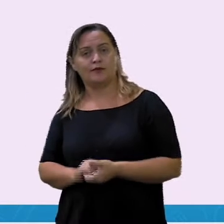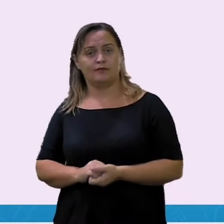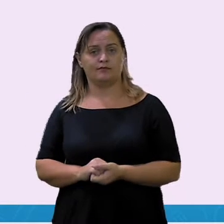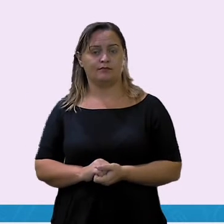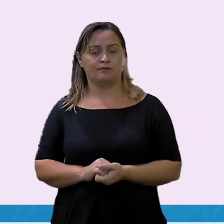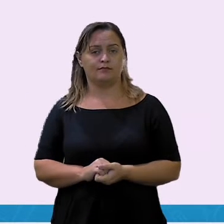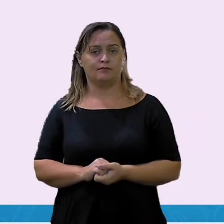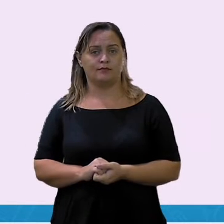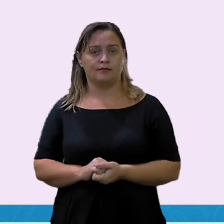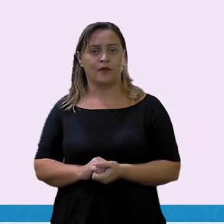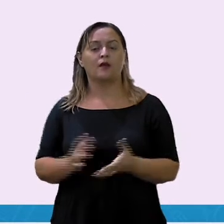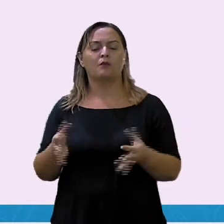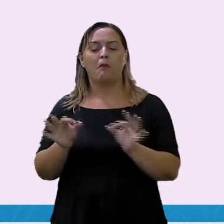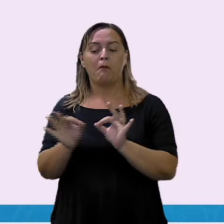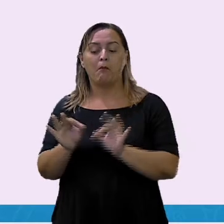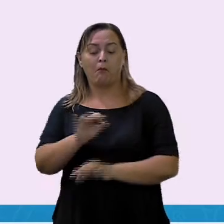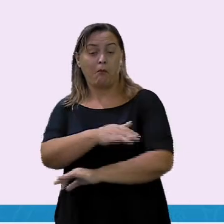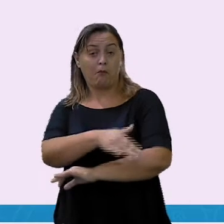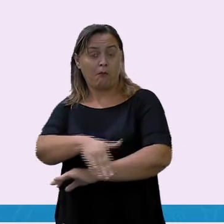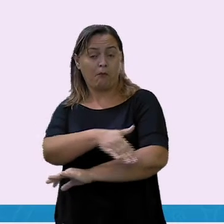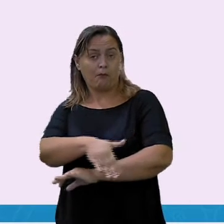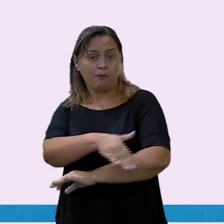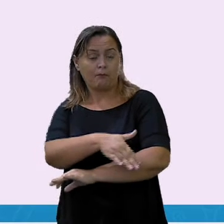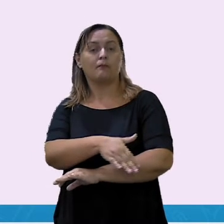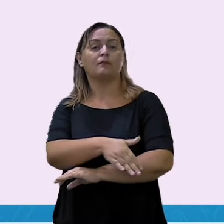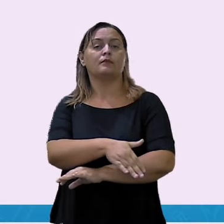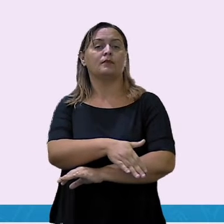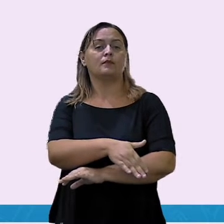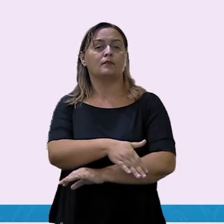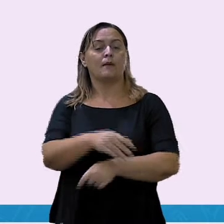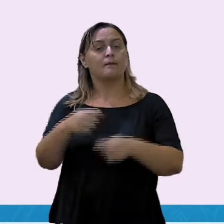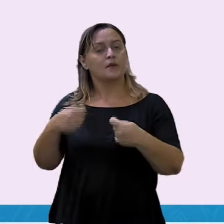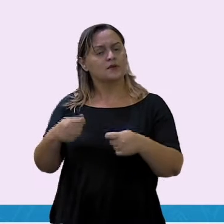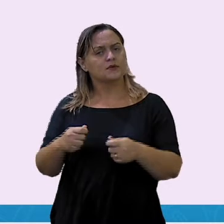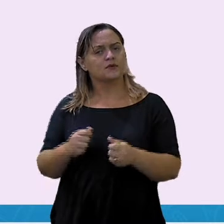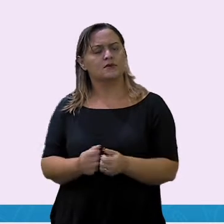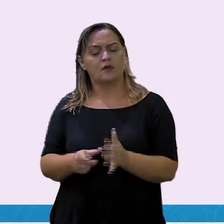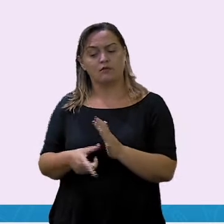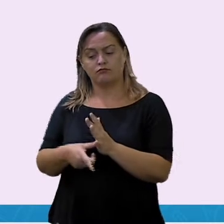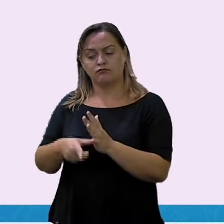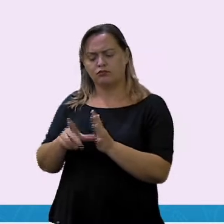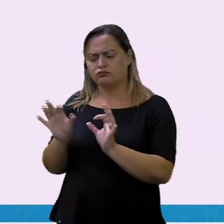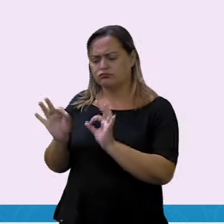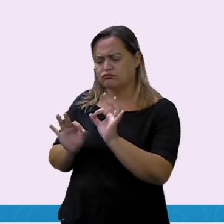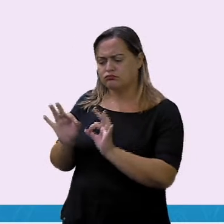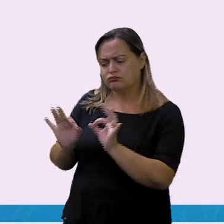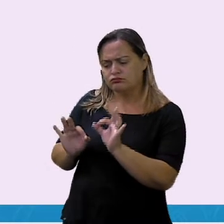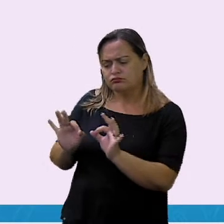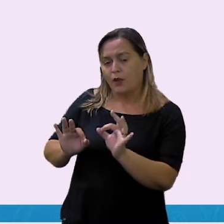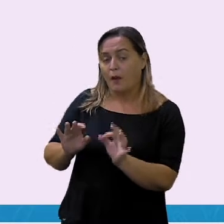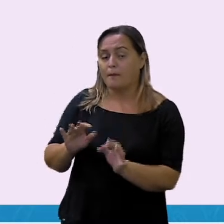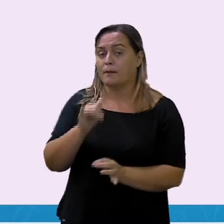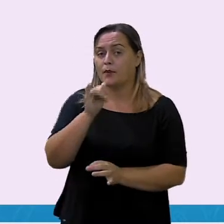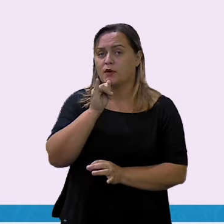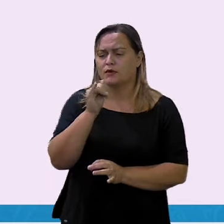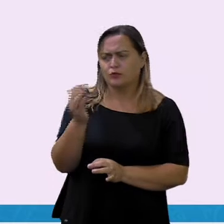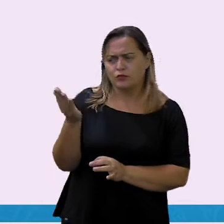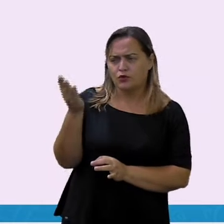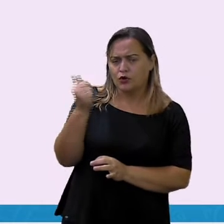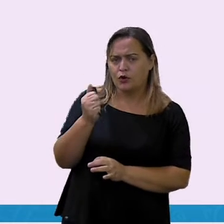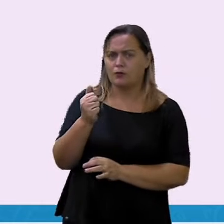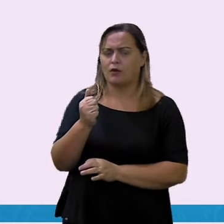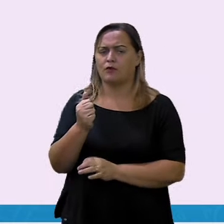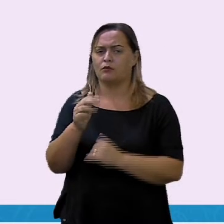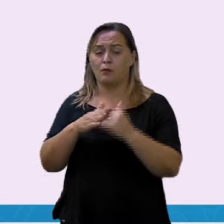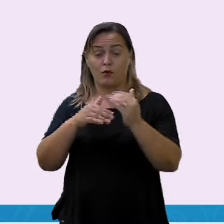cidades, porque quando vai fazer uma construção, precisa de um projeto arquitetônico, precisa de um arquiteto, de um engenheiro, para